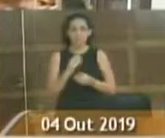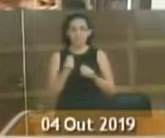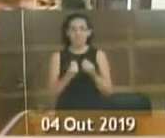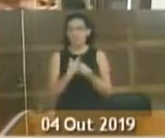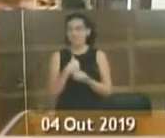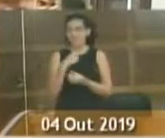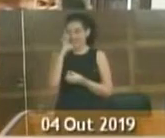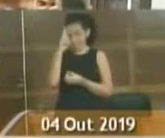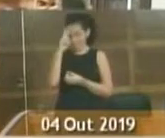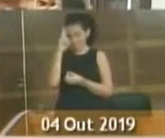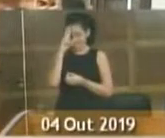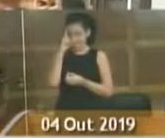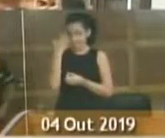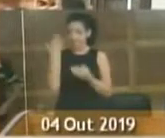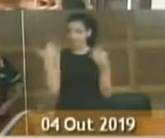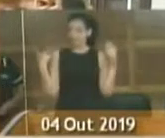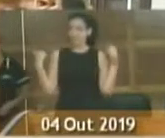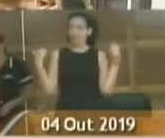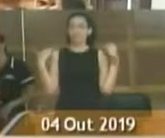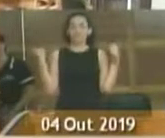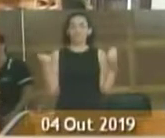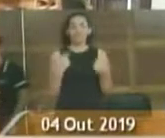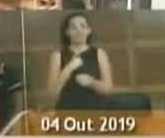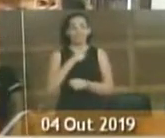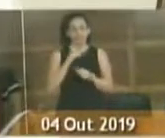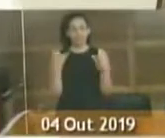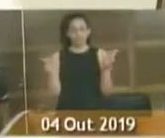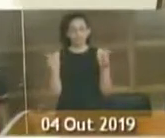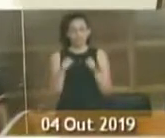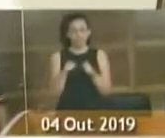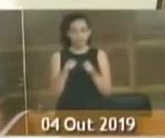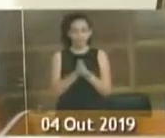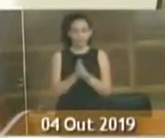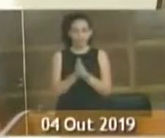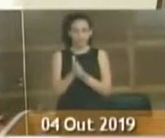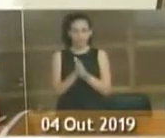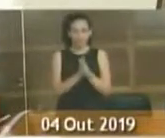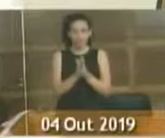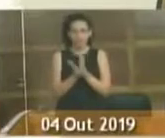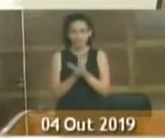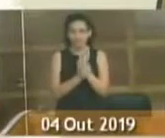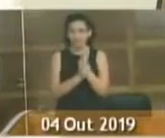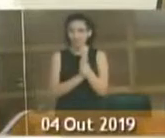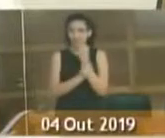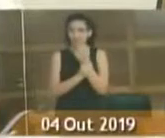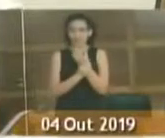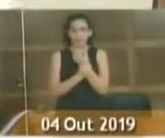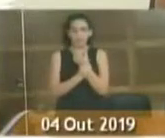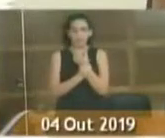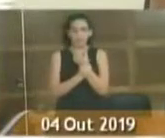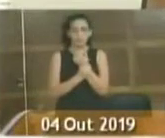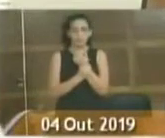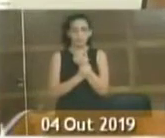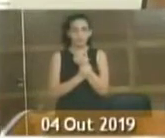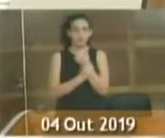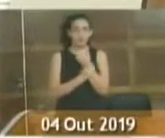nossos passeios. Eu era bem pequeno, ganhava brinquedos e muito carinho.